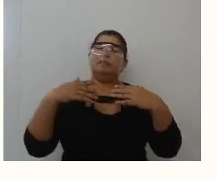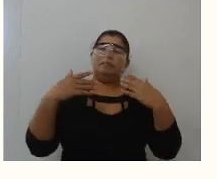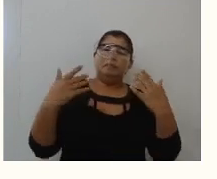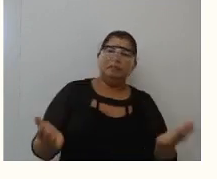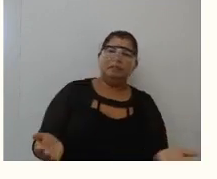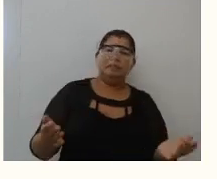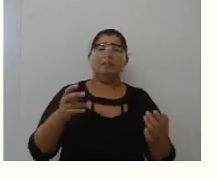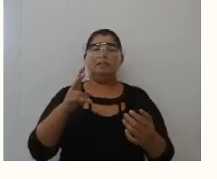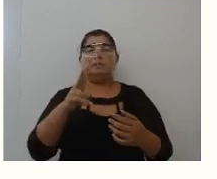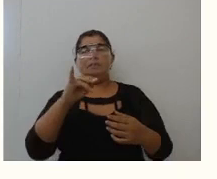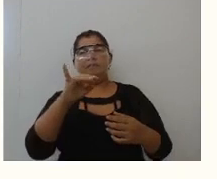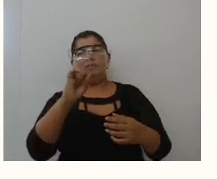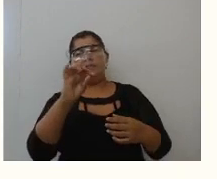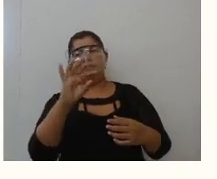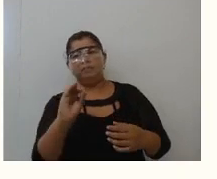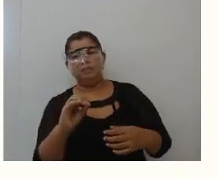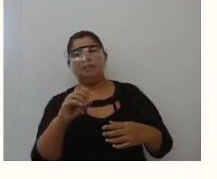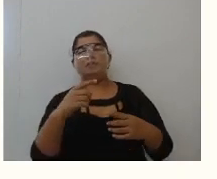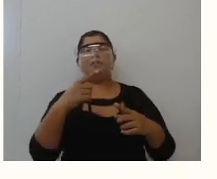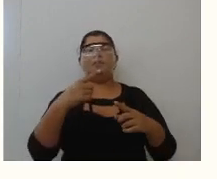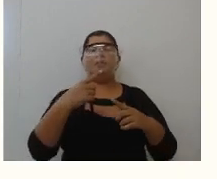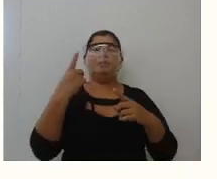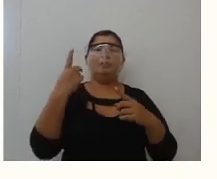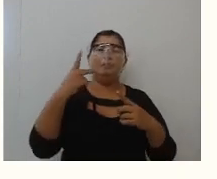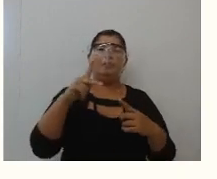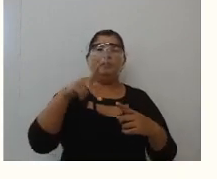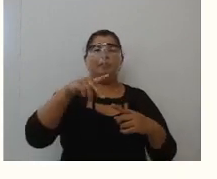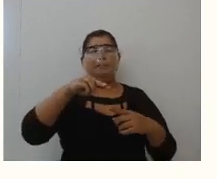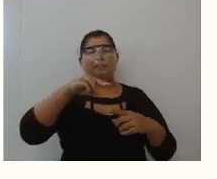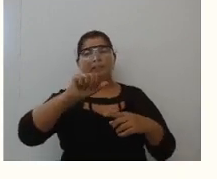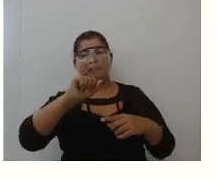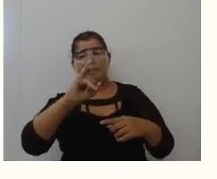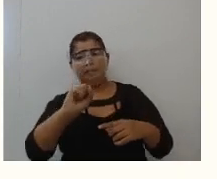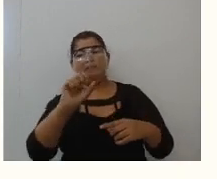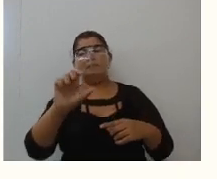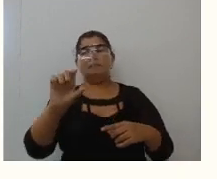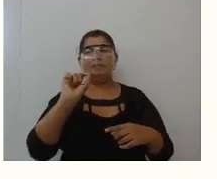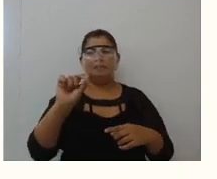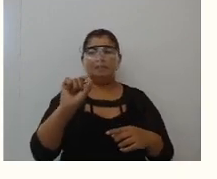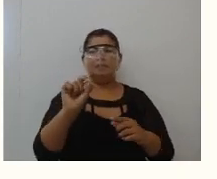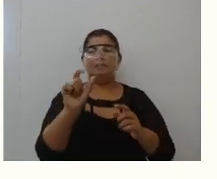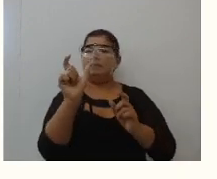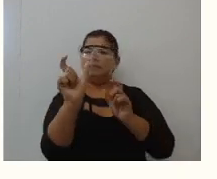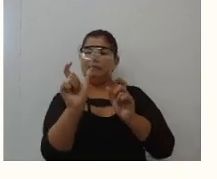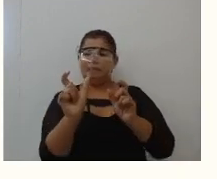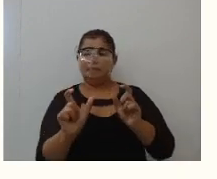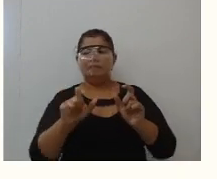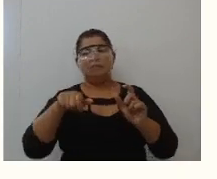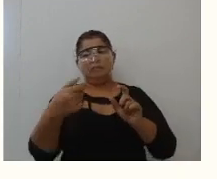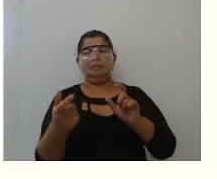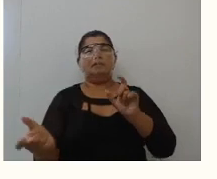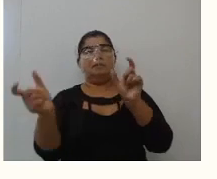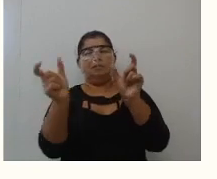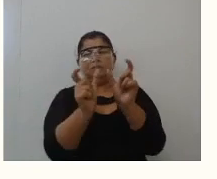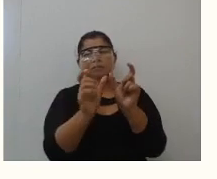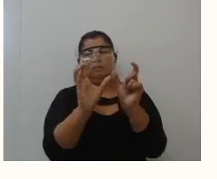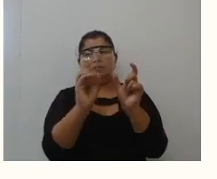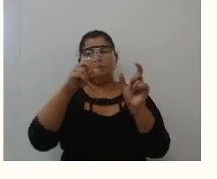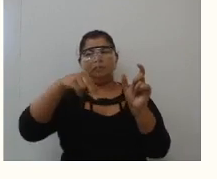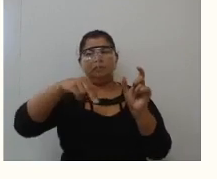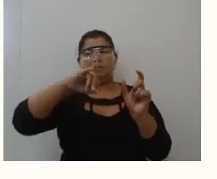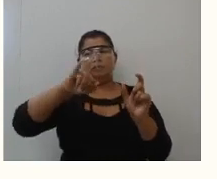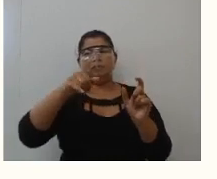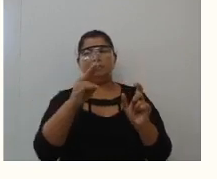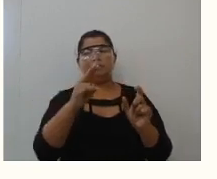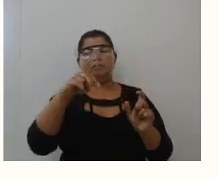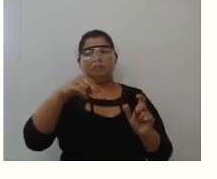desde que, se bem que, por mais que. Perceba, todas elas têm valor de conjunção. A locução correta é